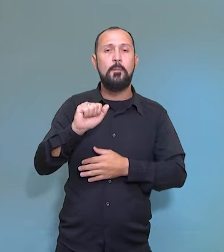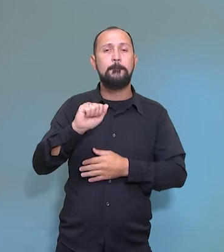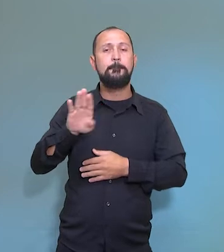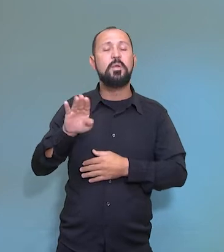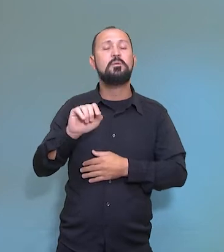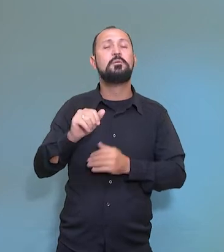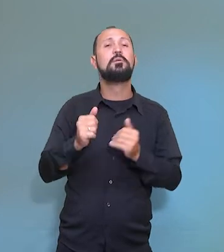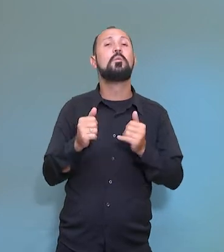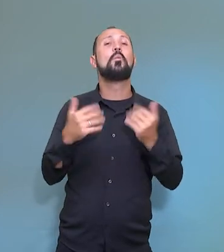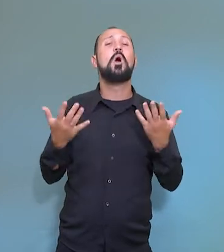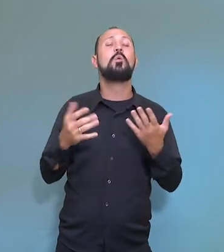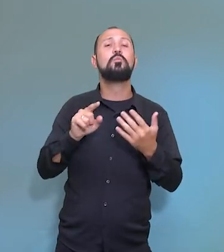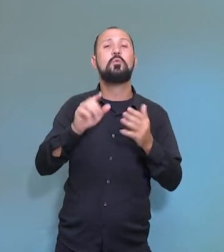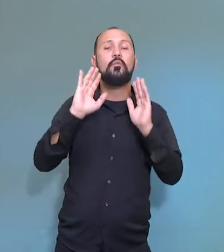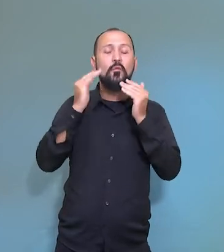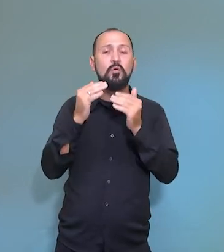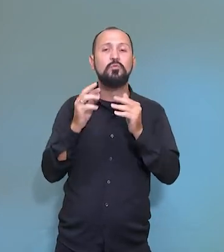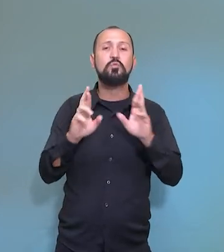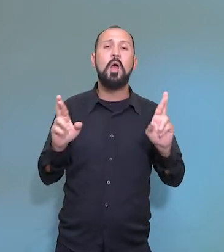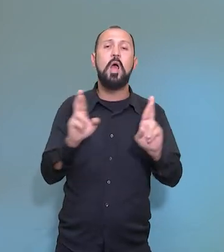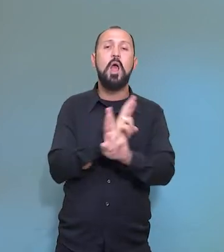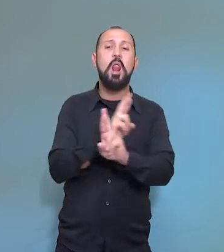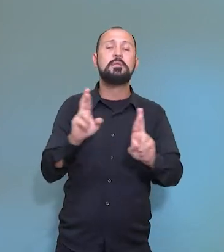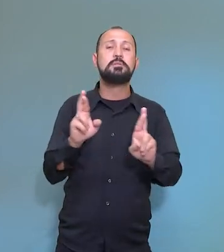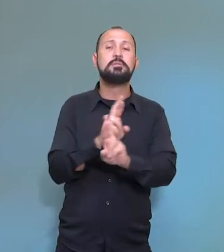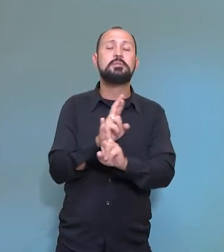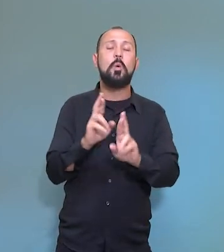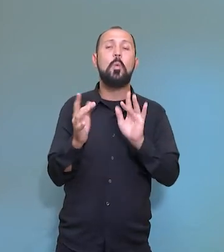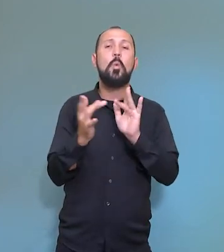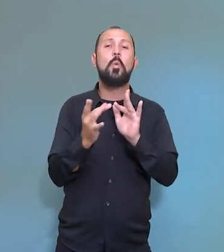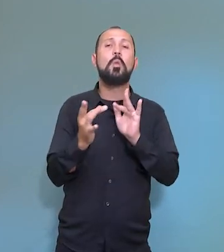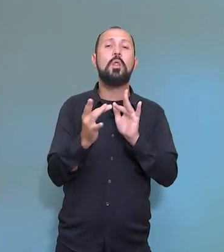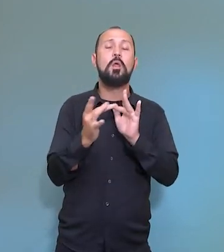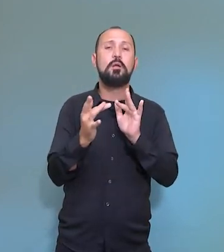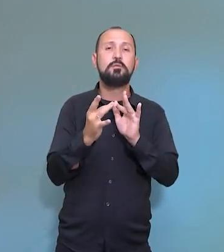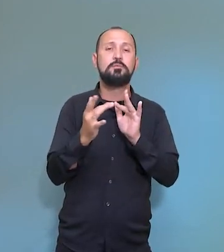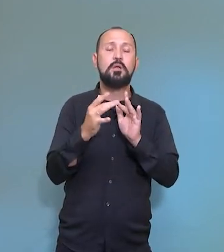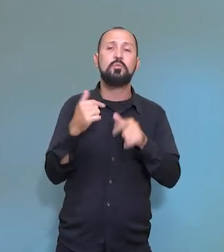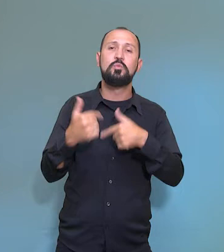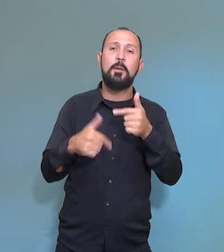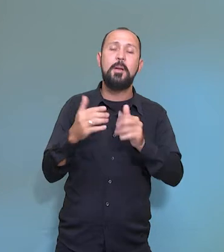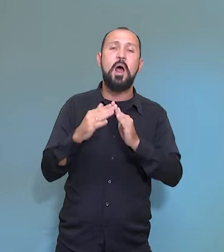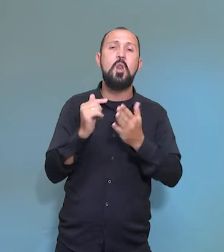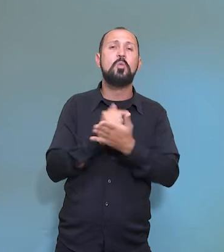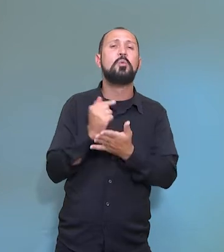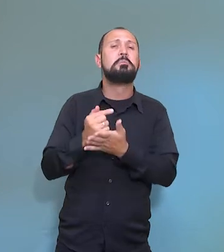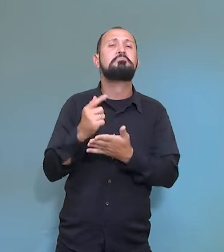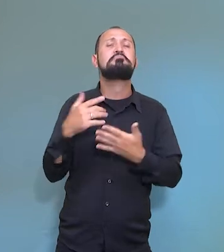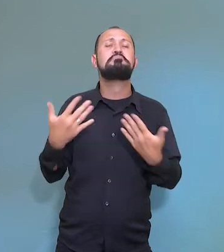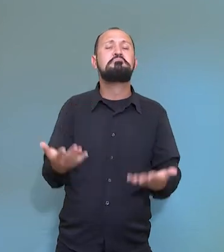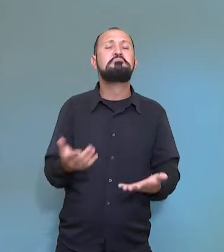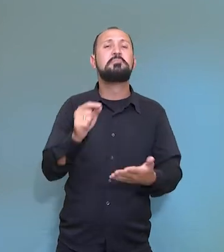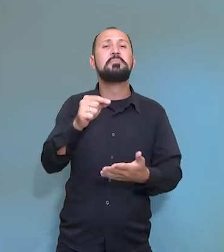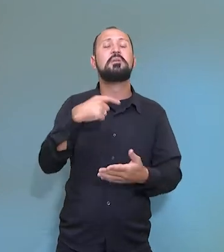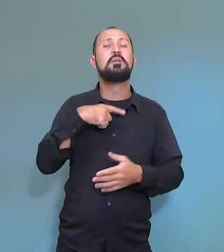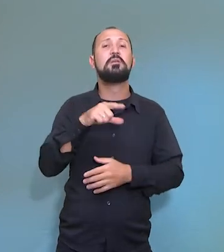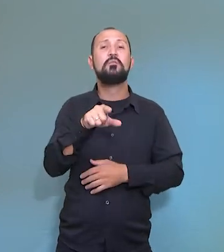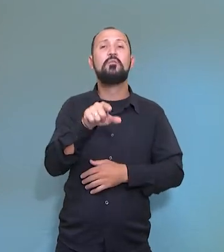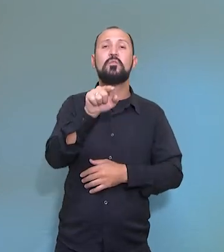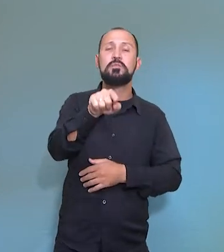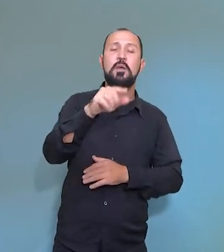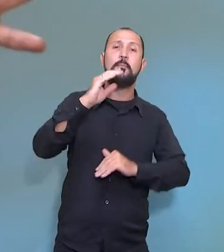a sua OAB. Qual que tem sido a sua relação pessoal com a atividade dos cartórios? O que a gente